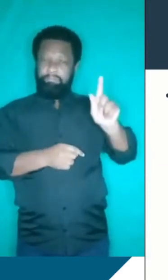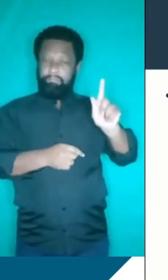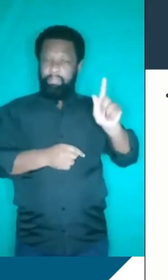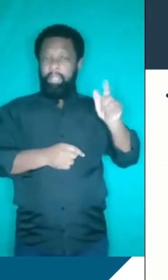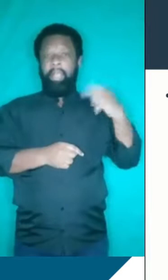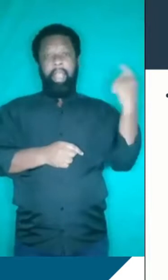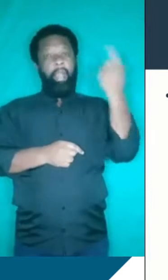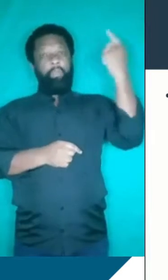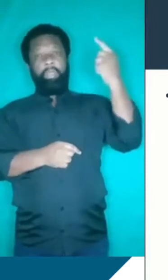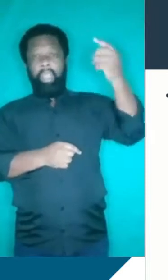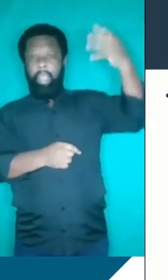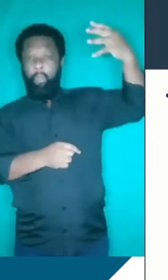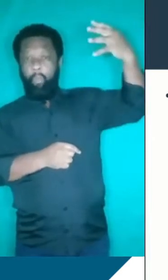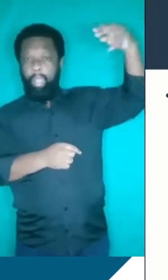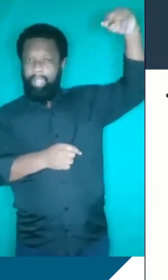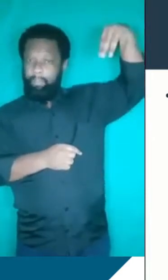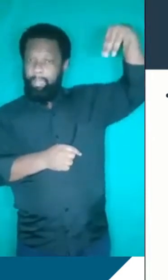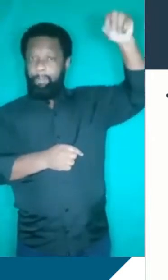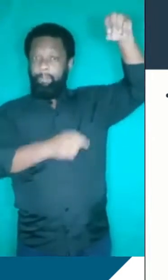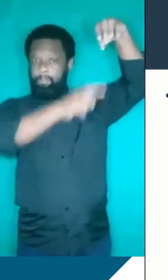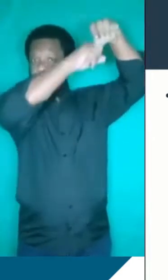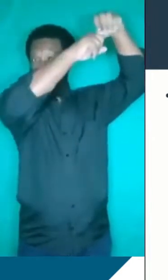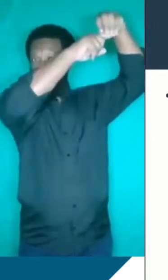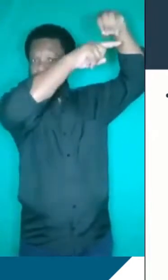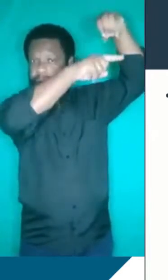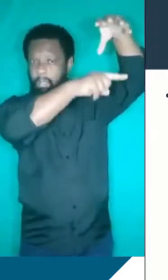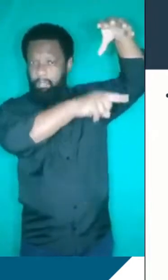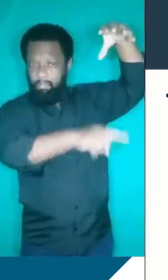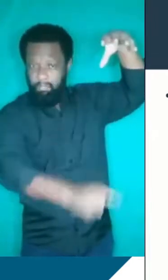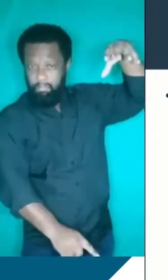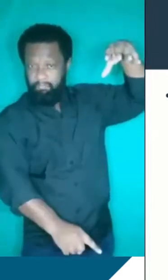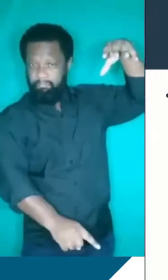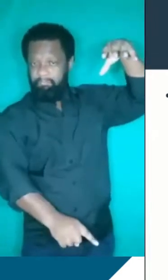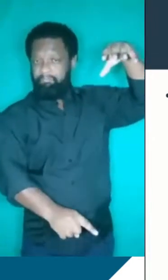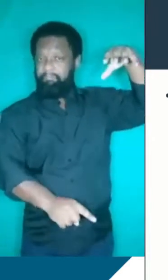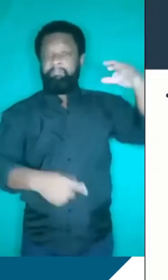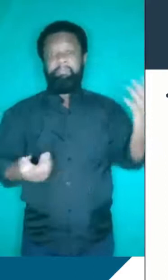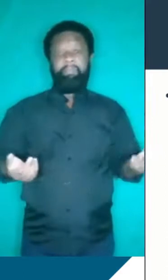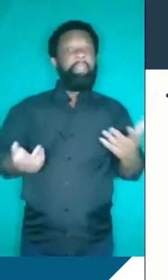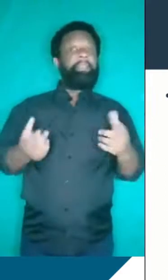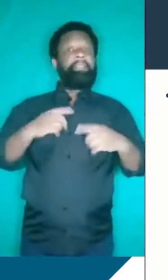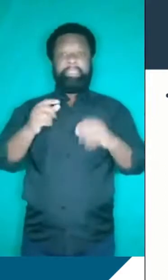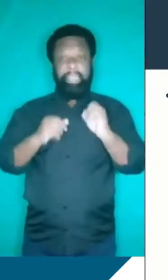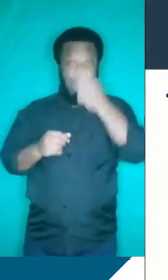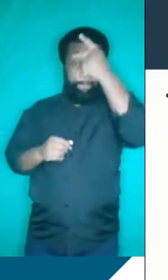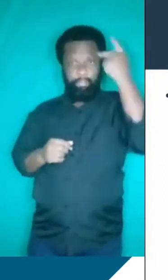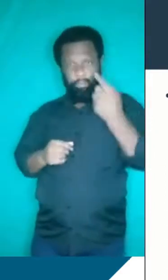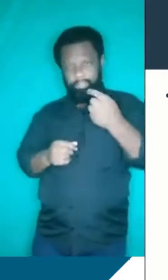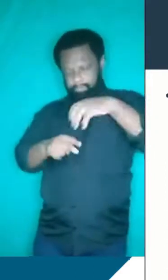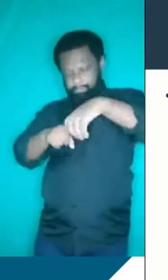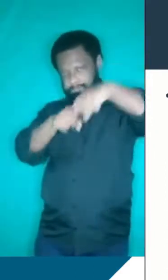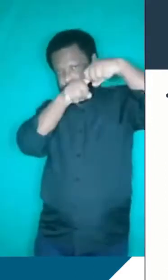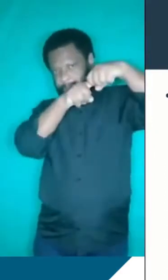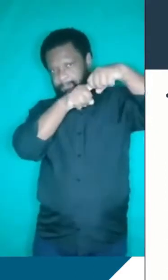repouso a 4 metros de altura pode cair livremente ao ser solto ao ser solto do que o segura. Então tem alguém segurando um